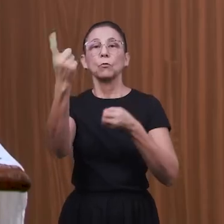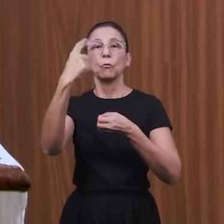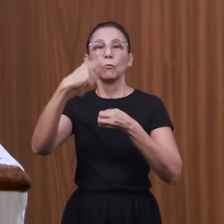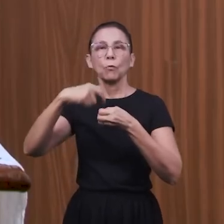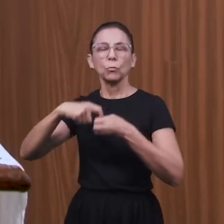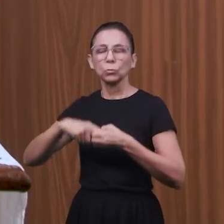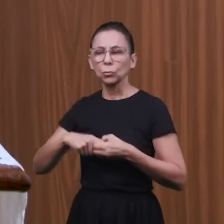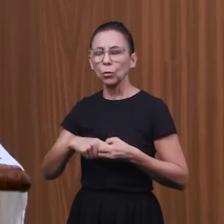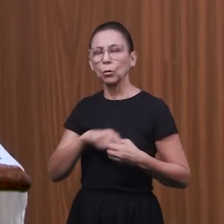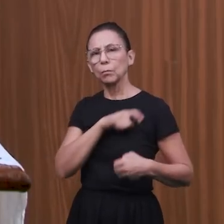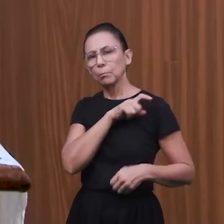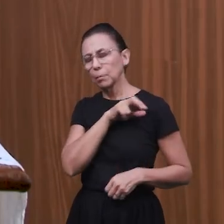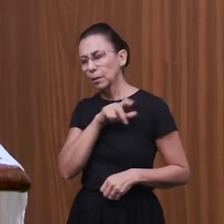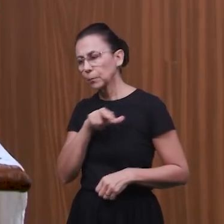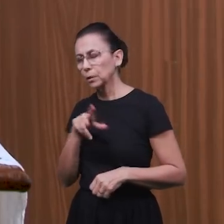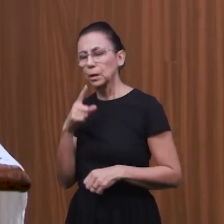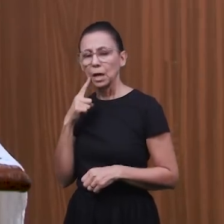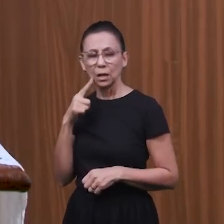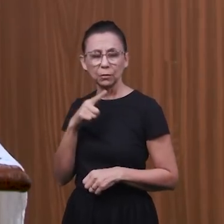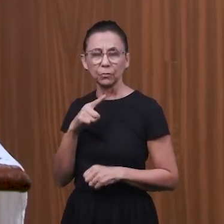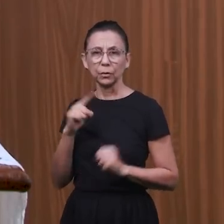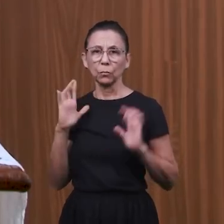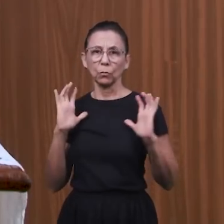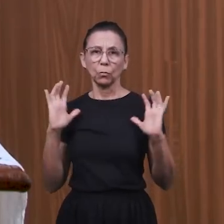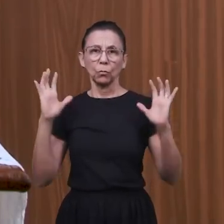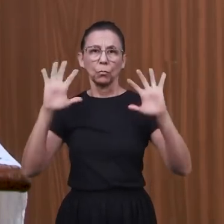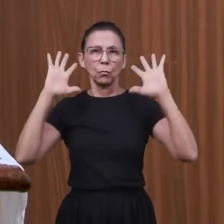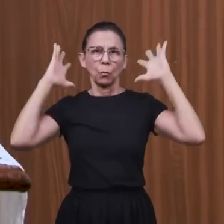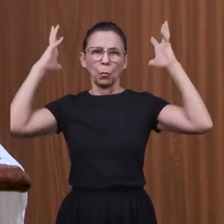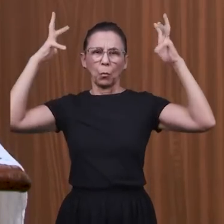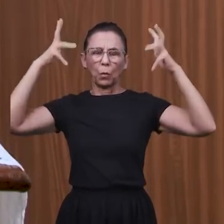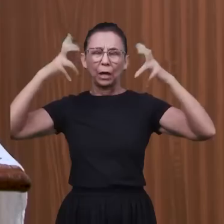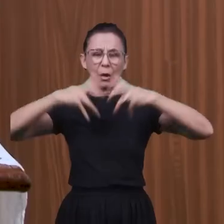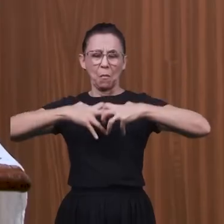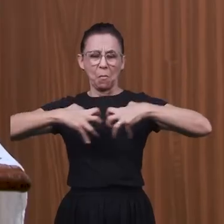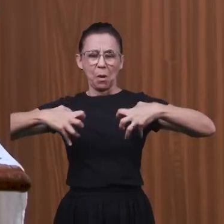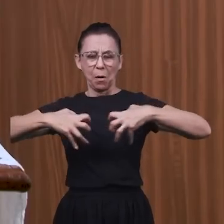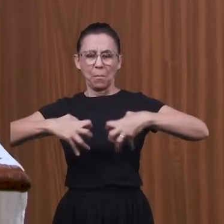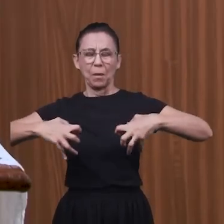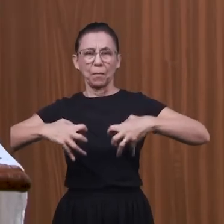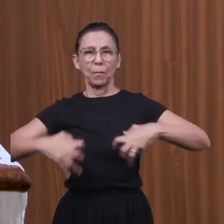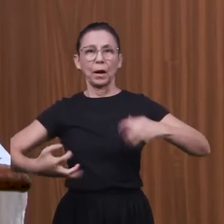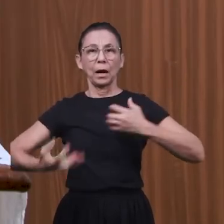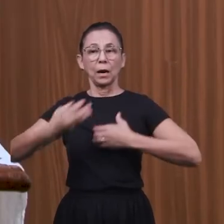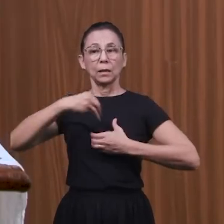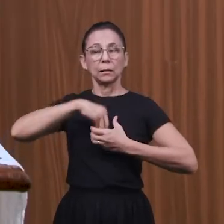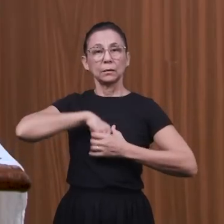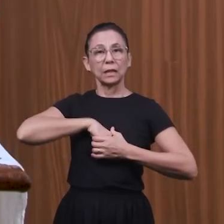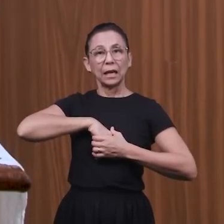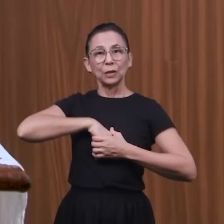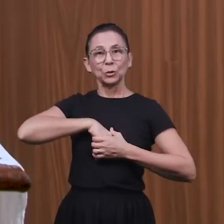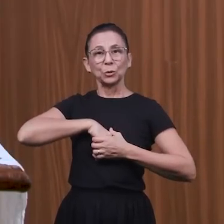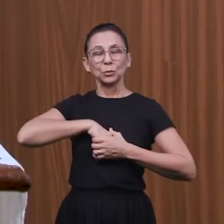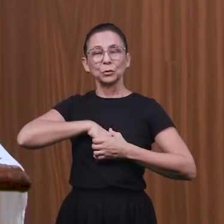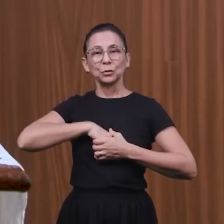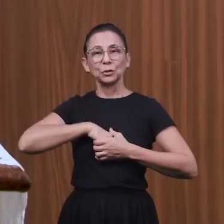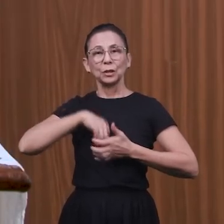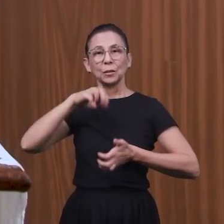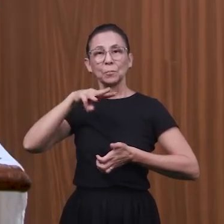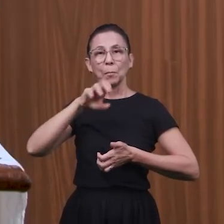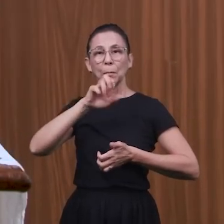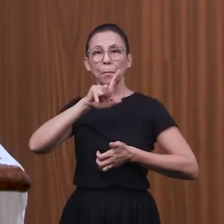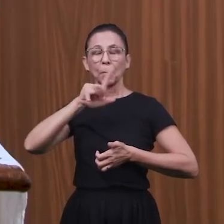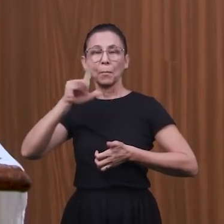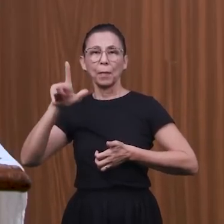havia matado. E daquele leão estava fendido e no ventre dele as abelhas haviam feito uma colmeia e haviam produzido mel. E